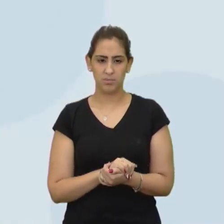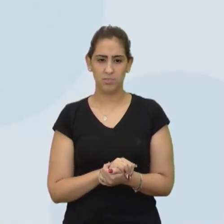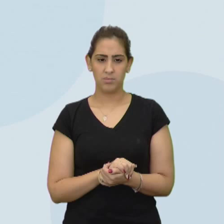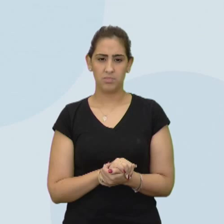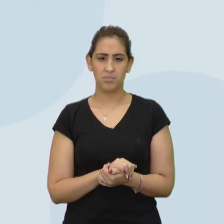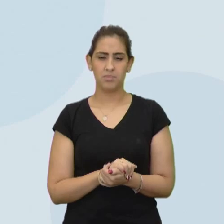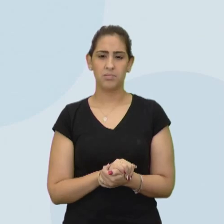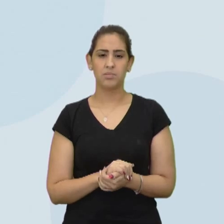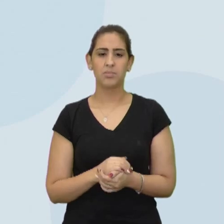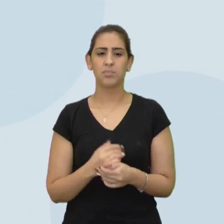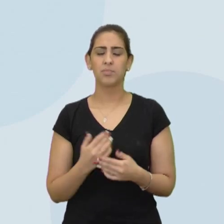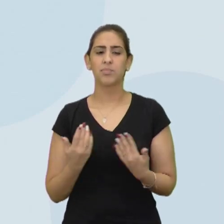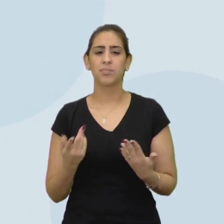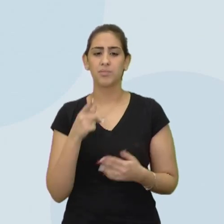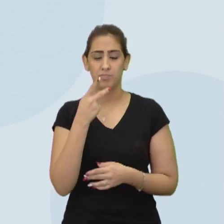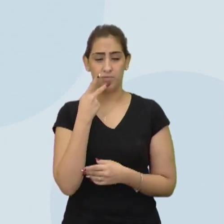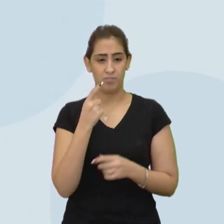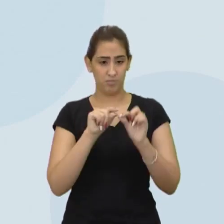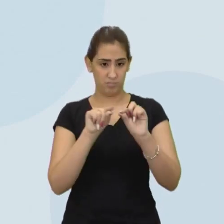A curious thing